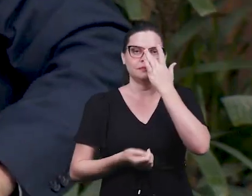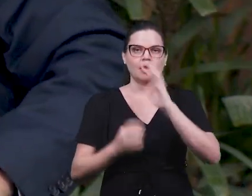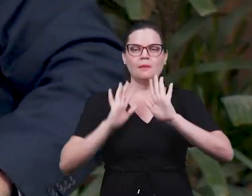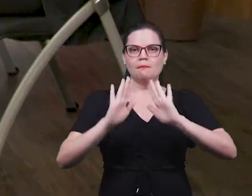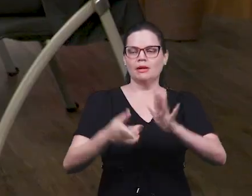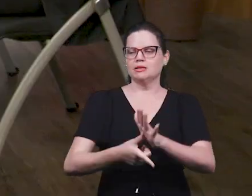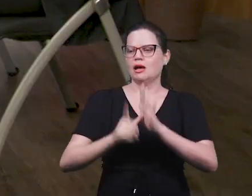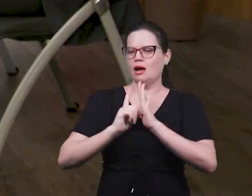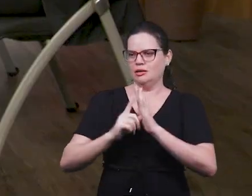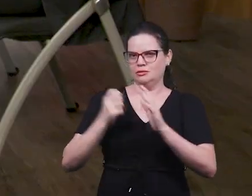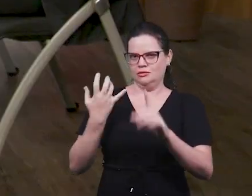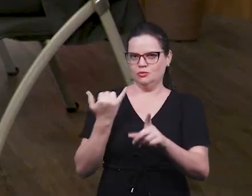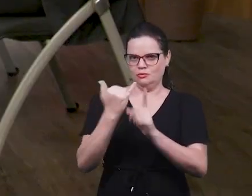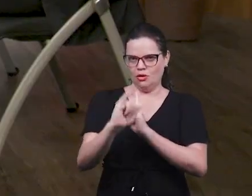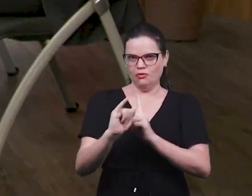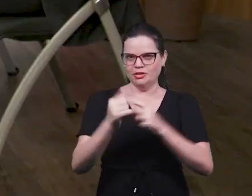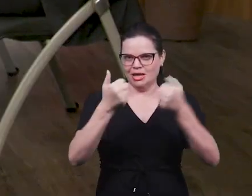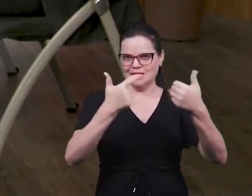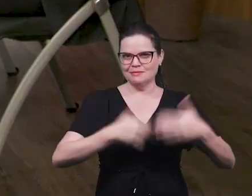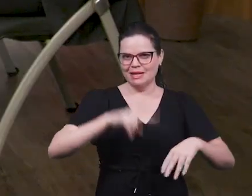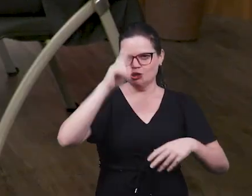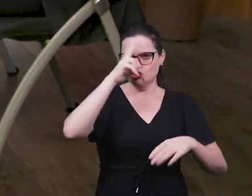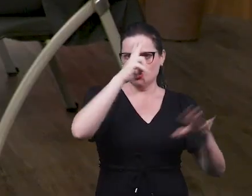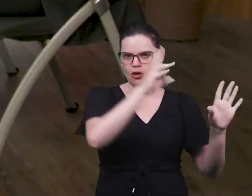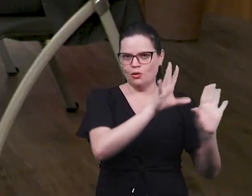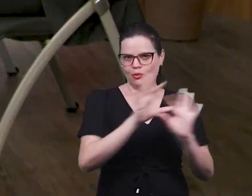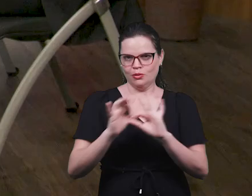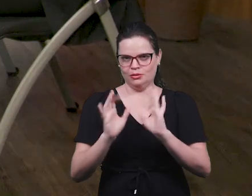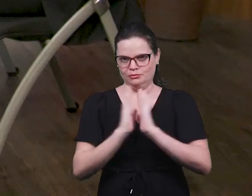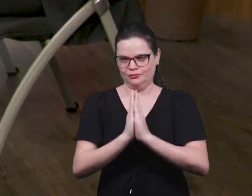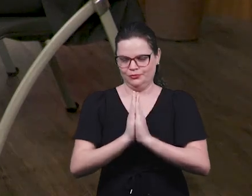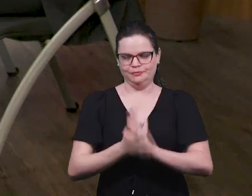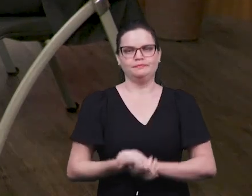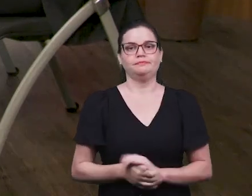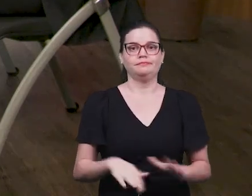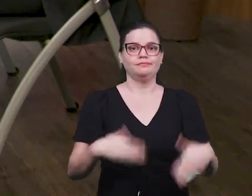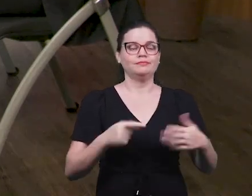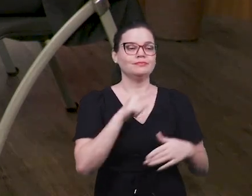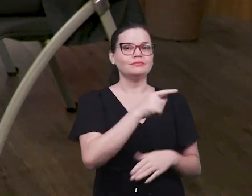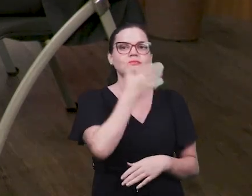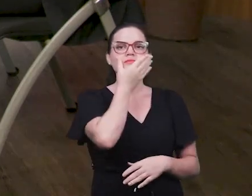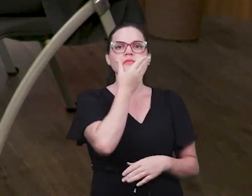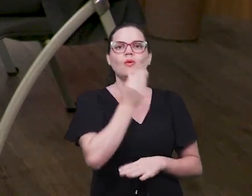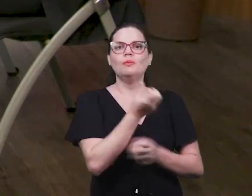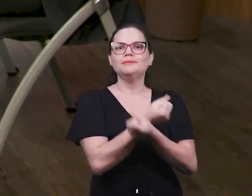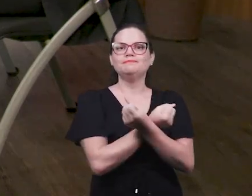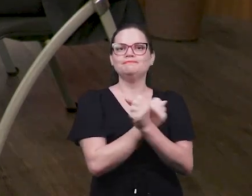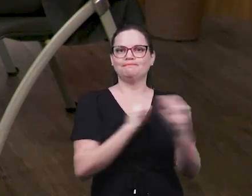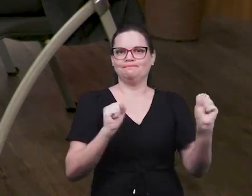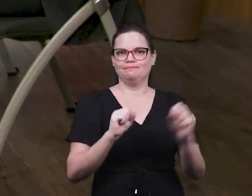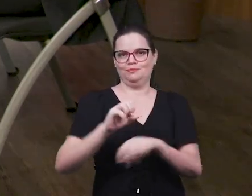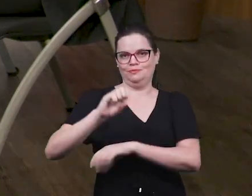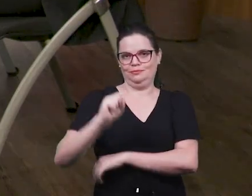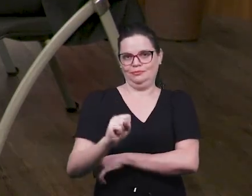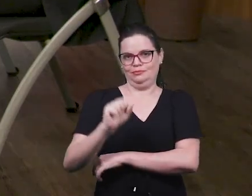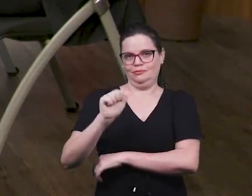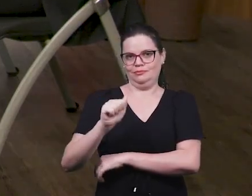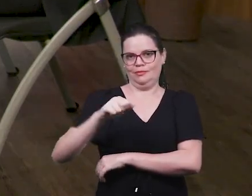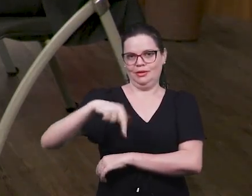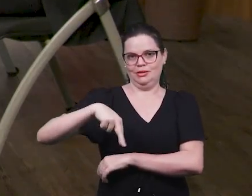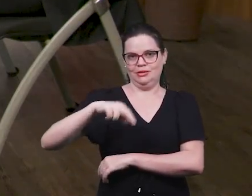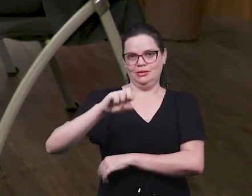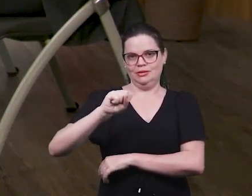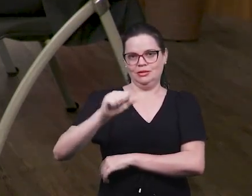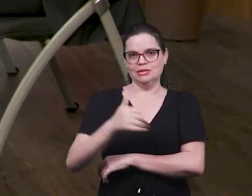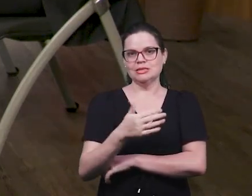fato, essa circunstância? Bom, Sansão propõe um desafio. E o interessante, né, pastor Sérgio,